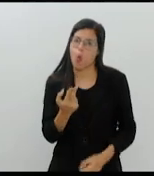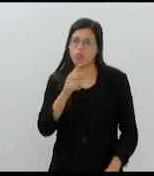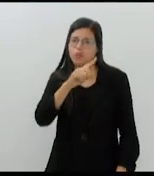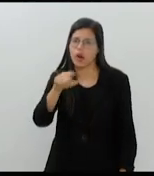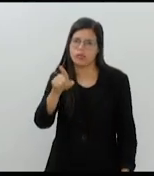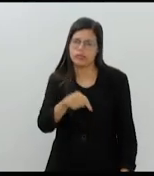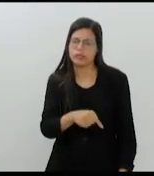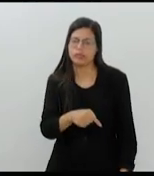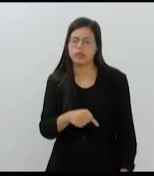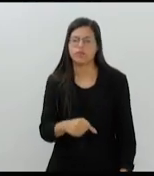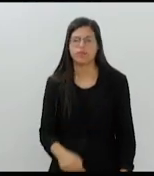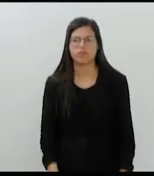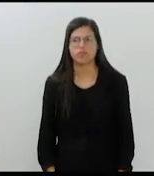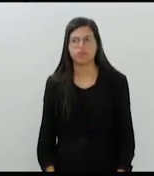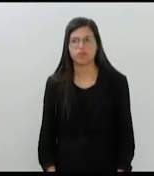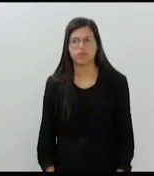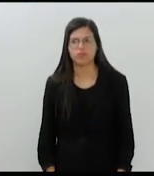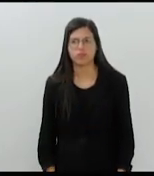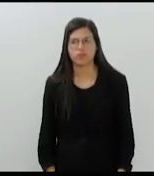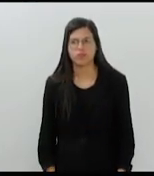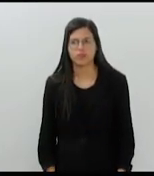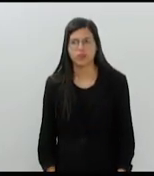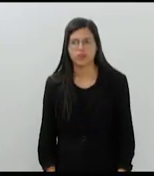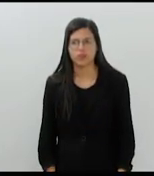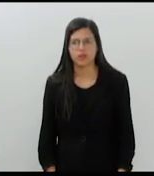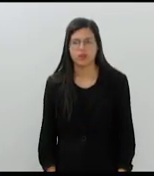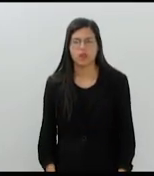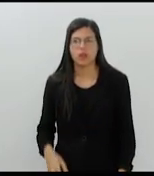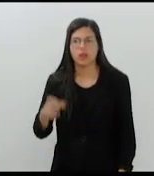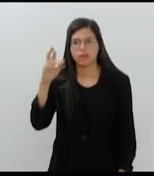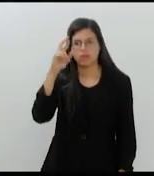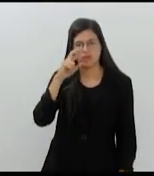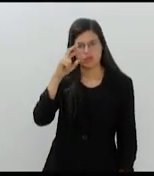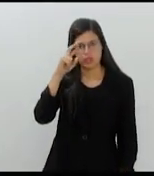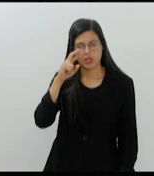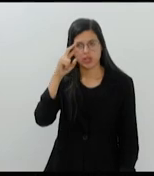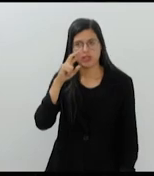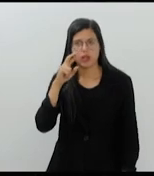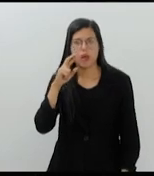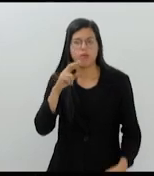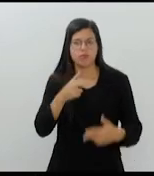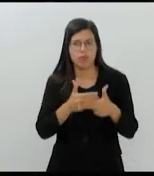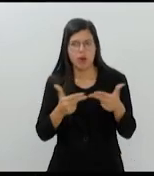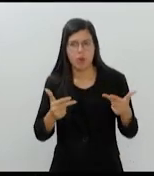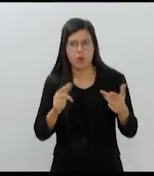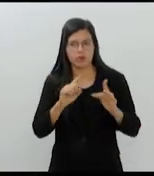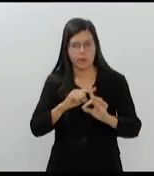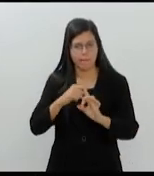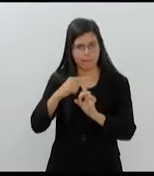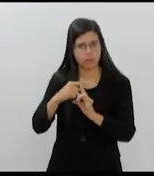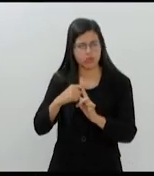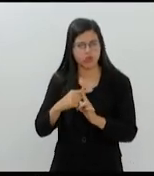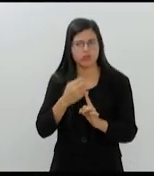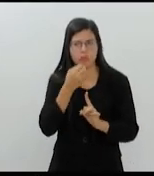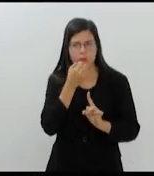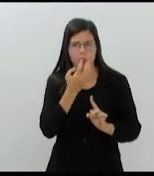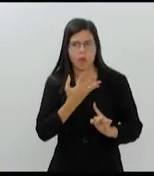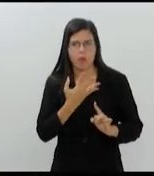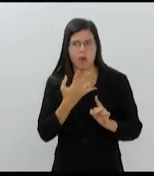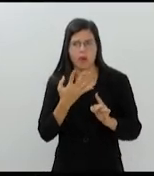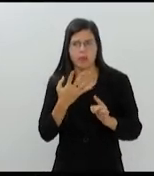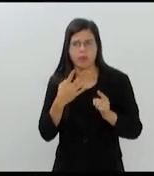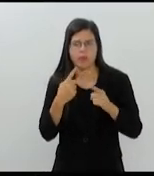cancelar. E auditoria é uma coisa positiva. Por quê? Porque